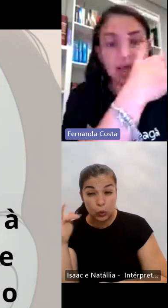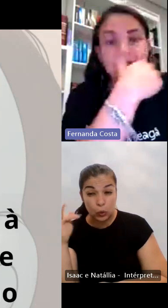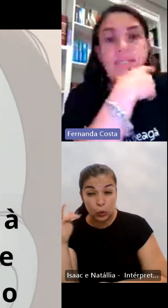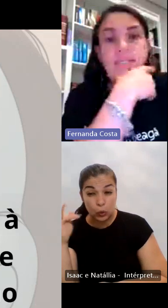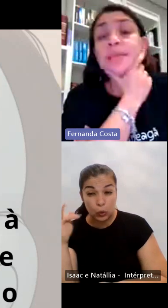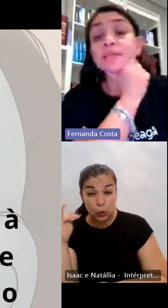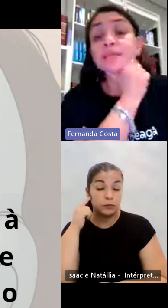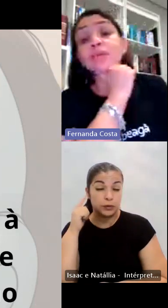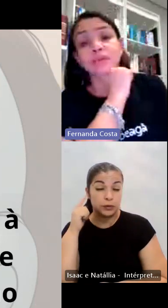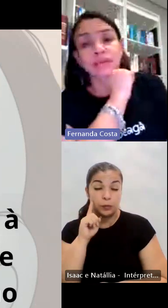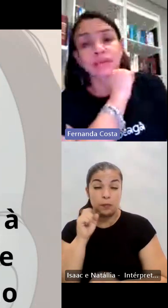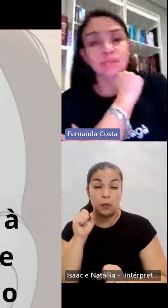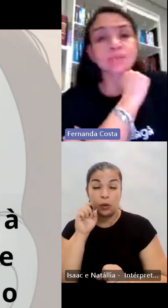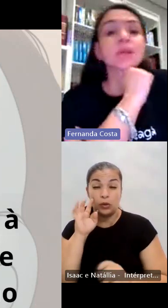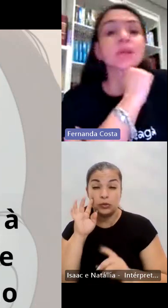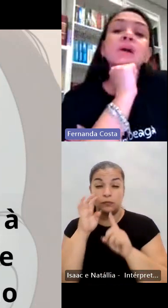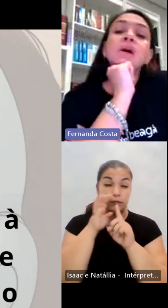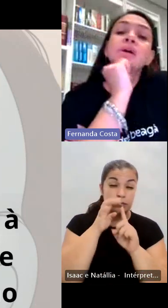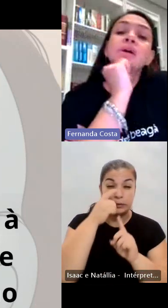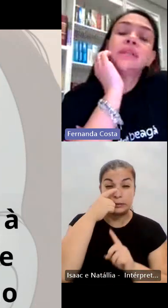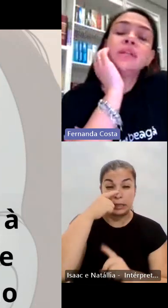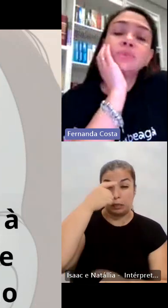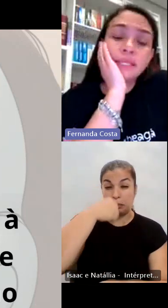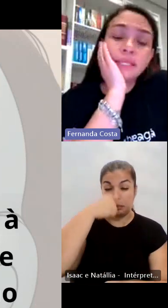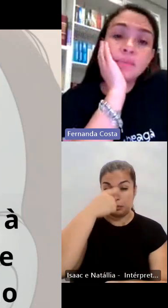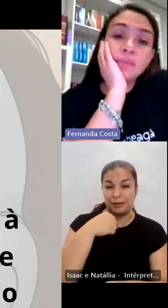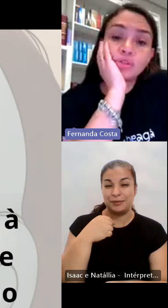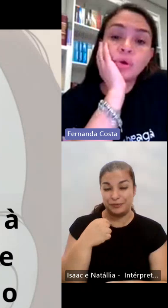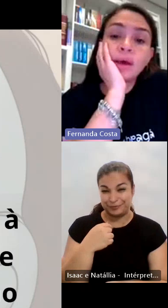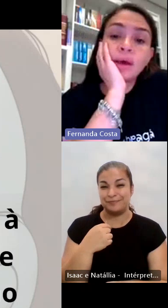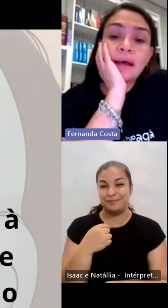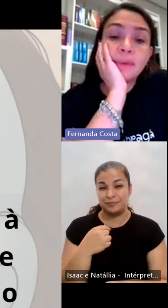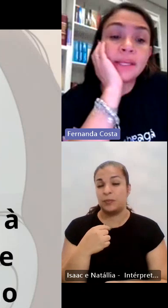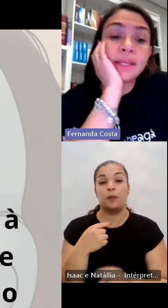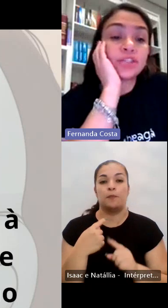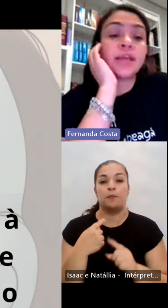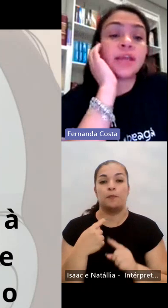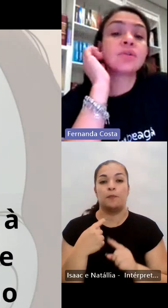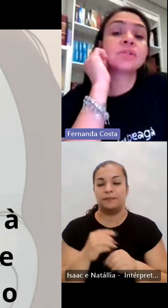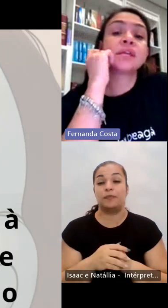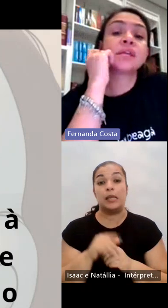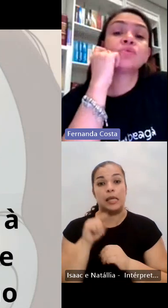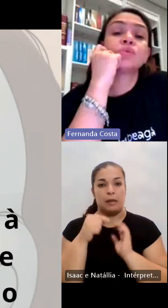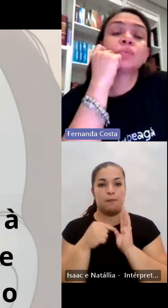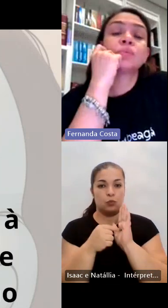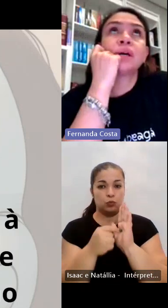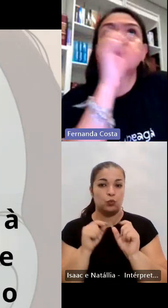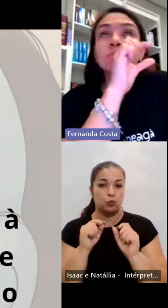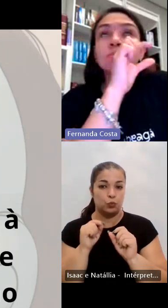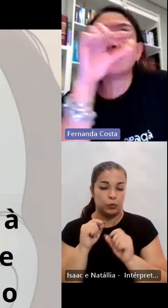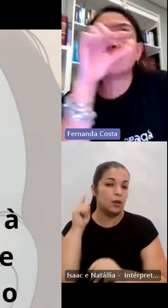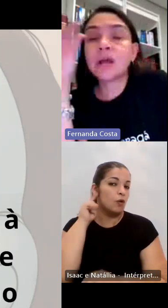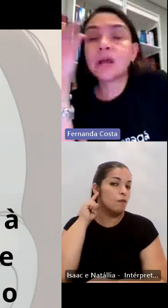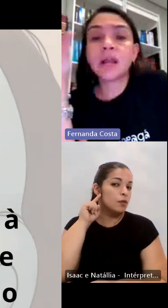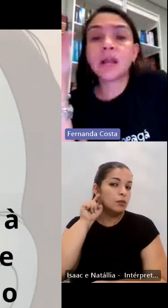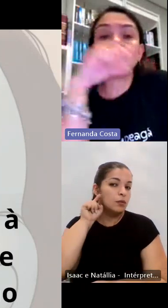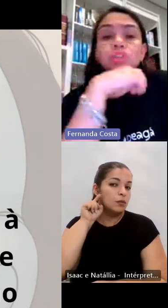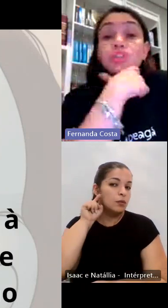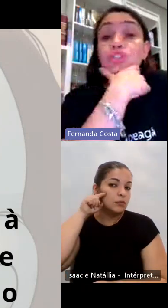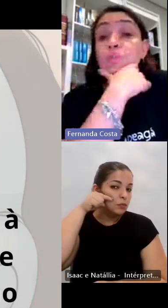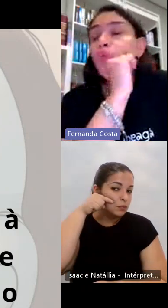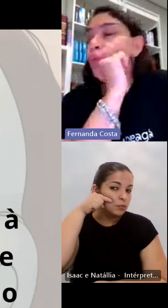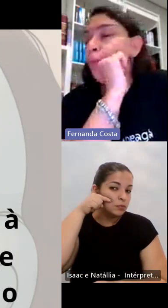no nariz. E por que isso acontece? Dentro ali, ele mostrou rapidamente, né, que nós temos um